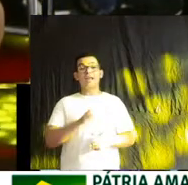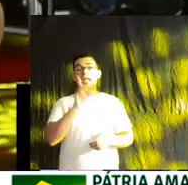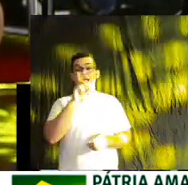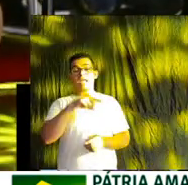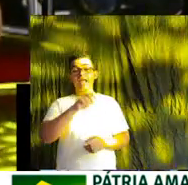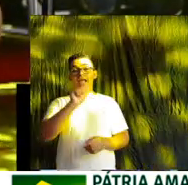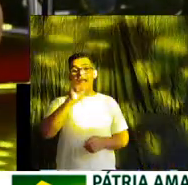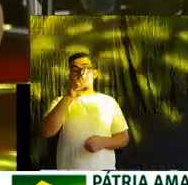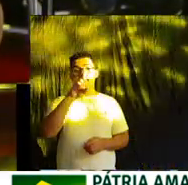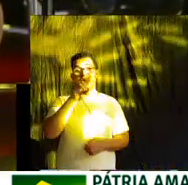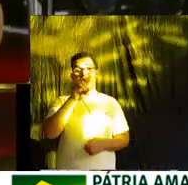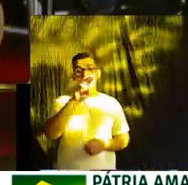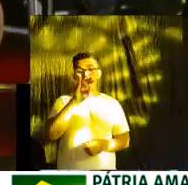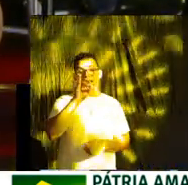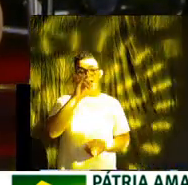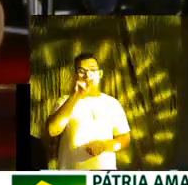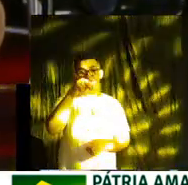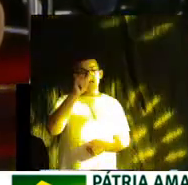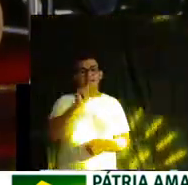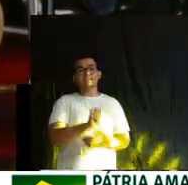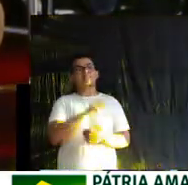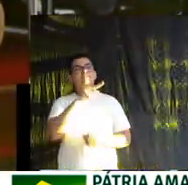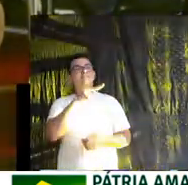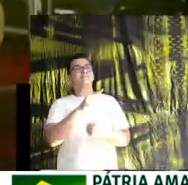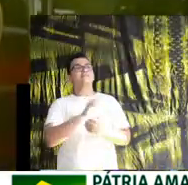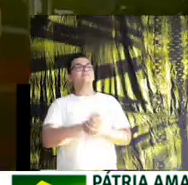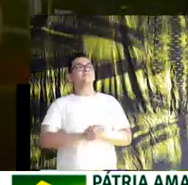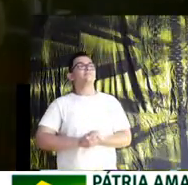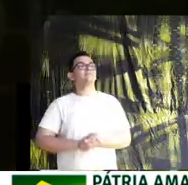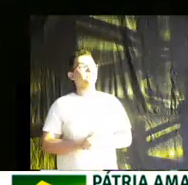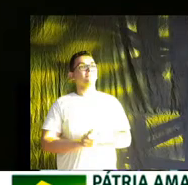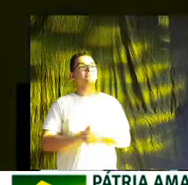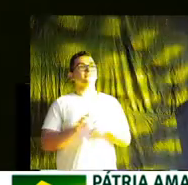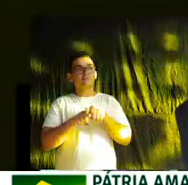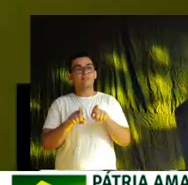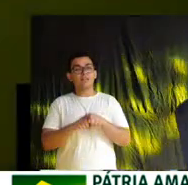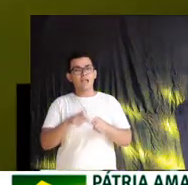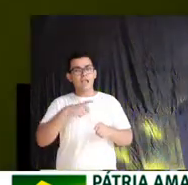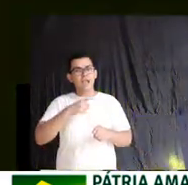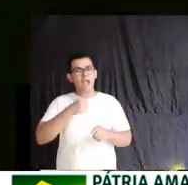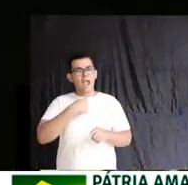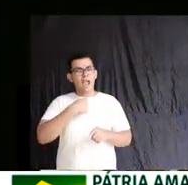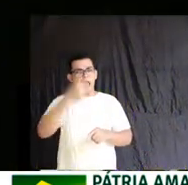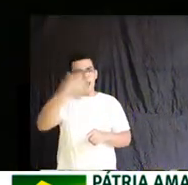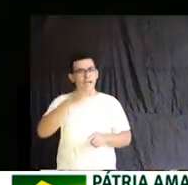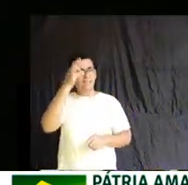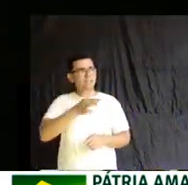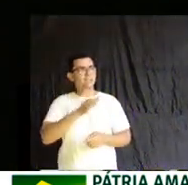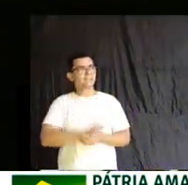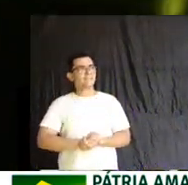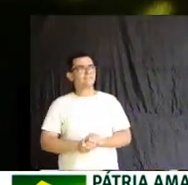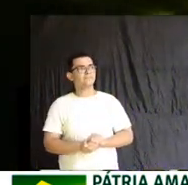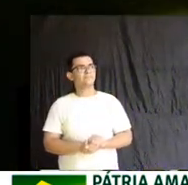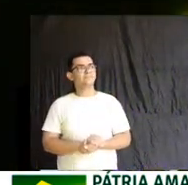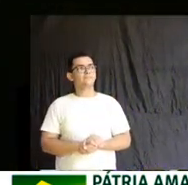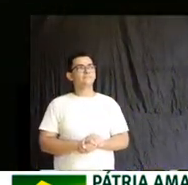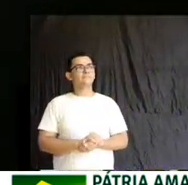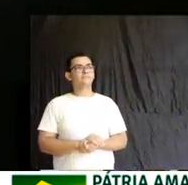Adriana Meira, aqui Meira. Com a gente. É, Adriana Meira, tô certo, não? Adriana Meira. Meira. Isso